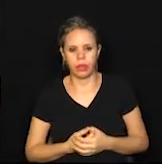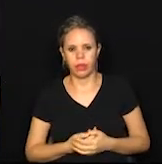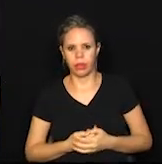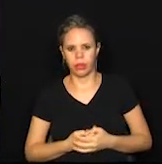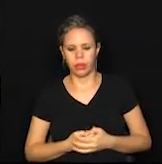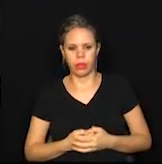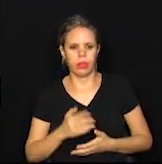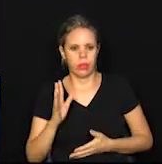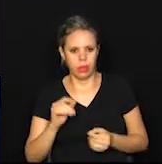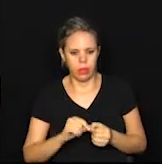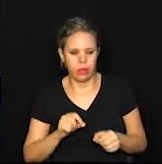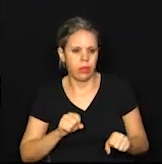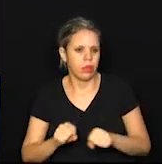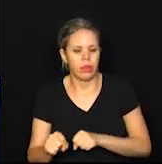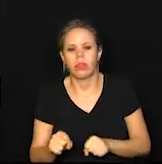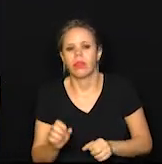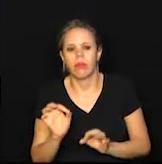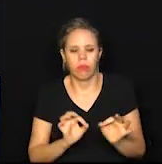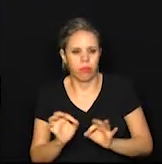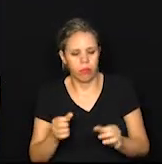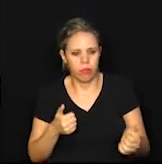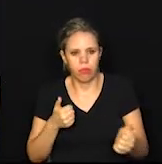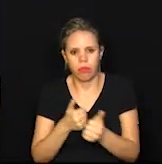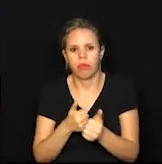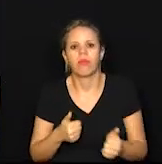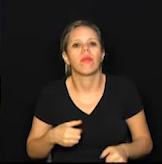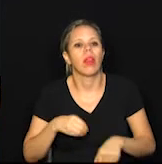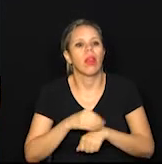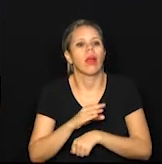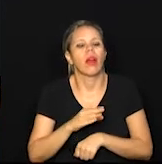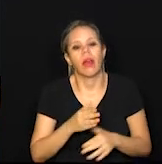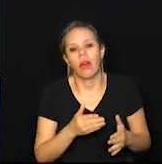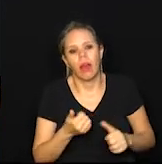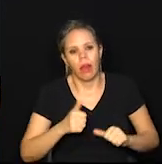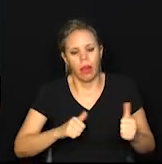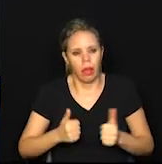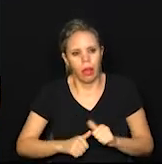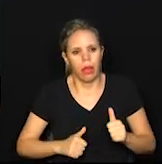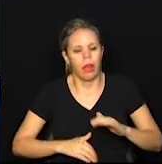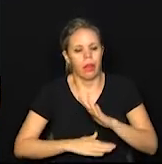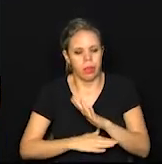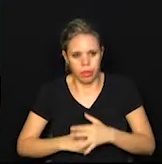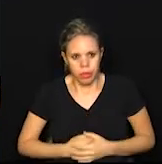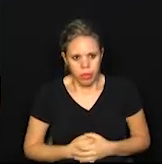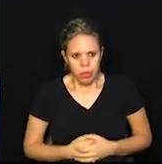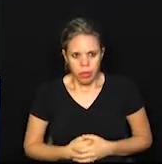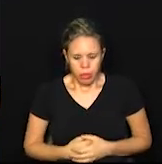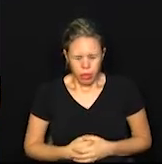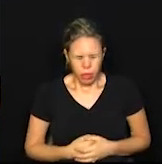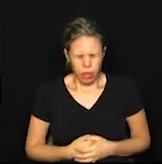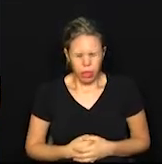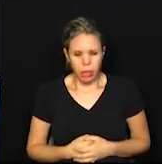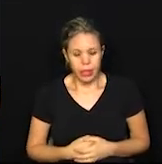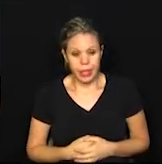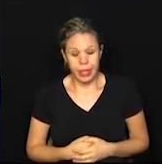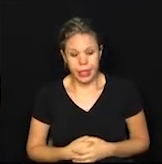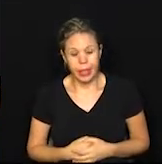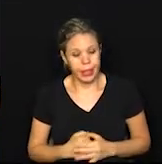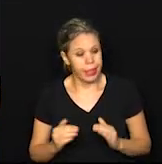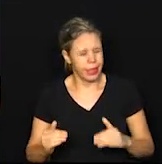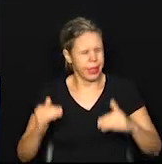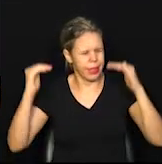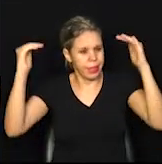já está sendo formatada, em breve vai passar para a apreciação da Casa Legislativa, e isso é um grande